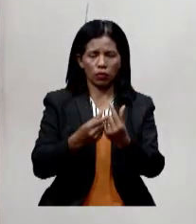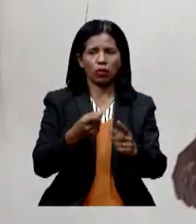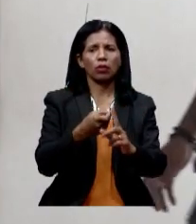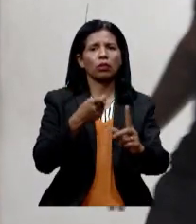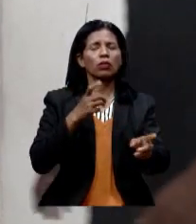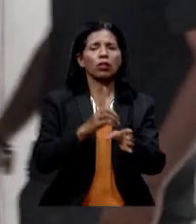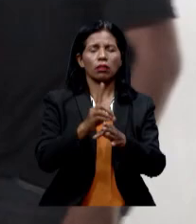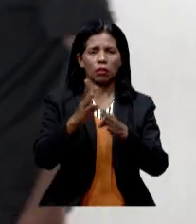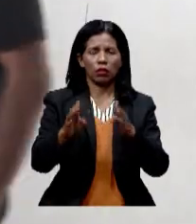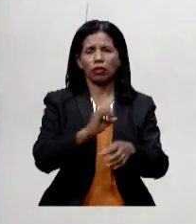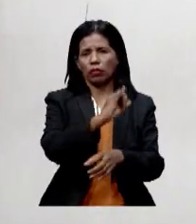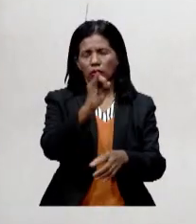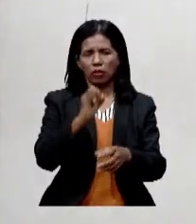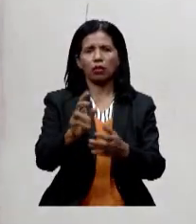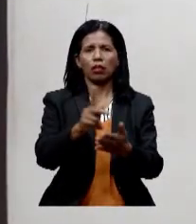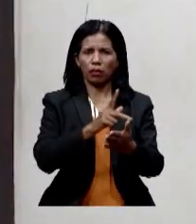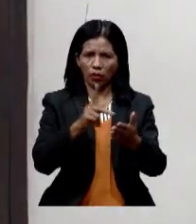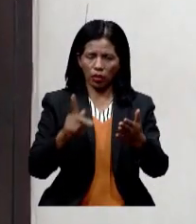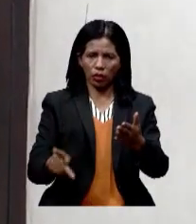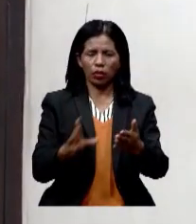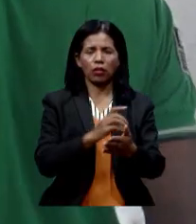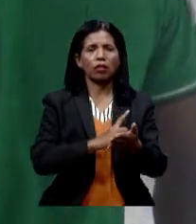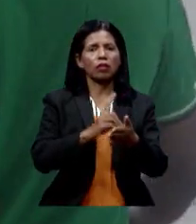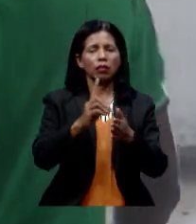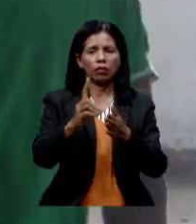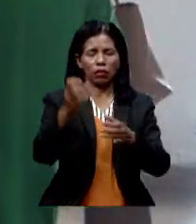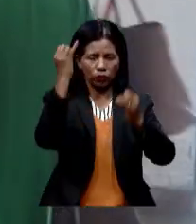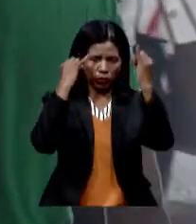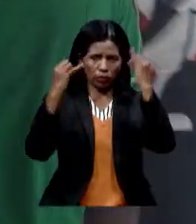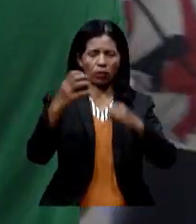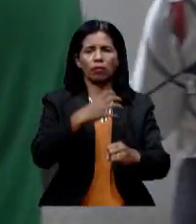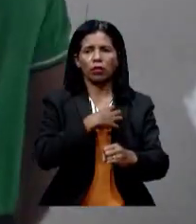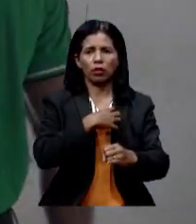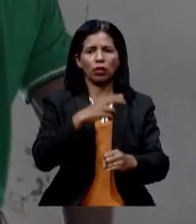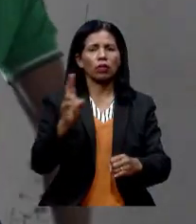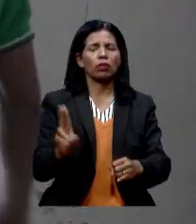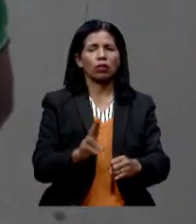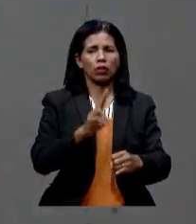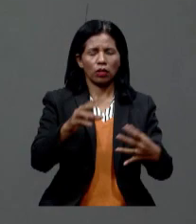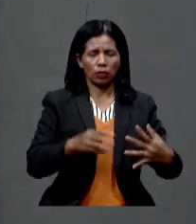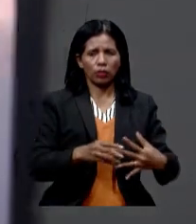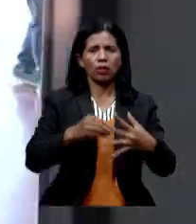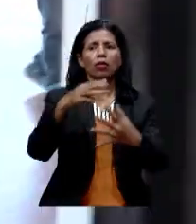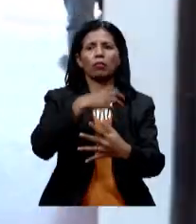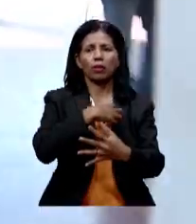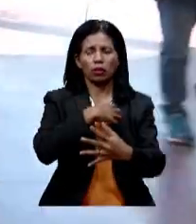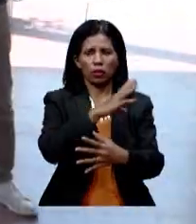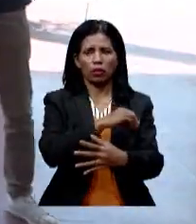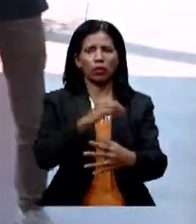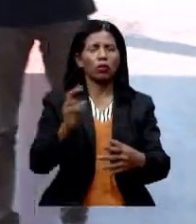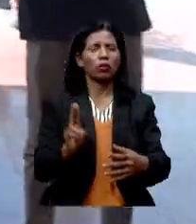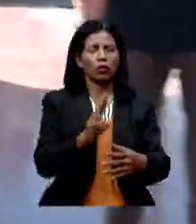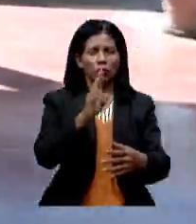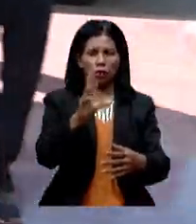de Departamento de Investigação Criminal, Departamento de Informação Polícia, Unidade Especial Polícia, no Unidade